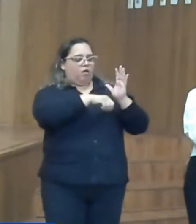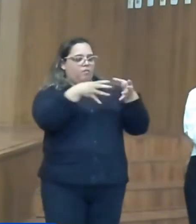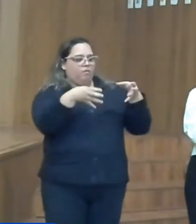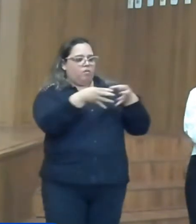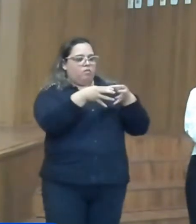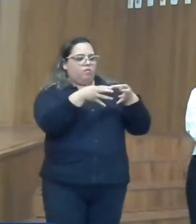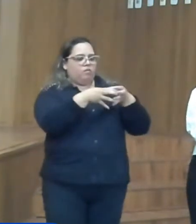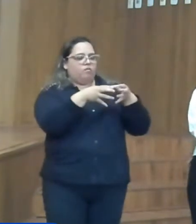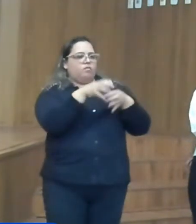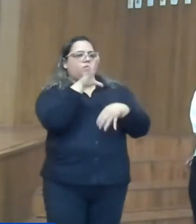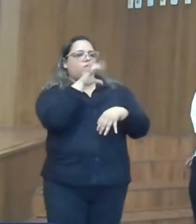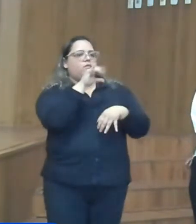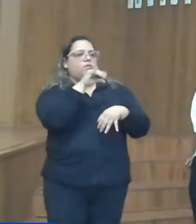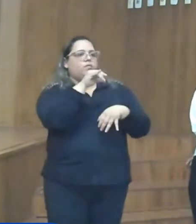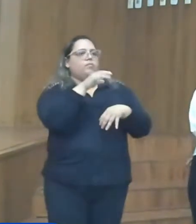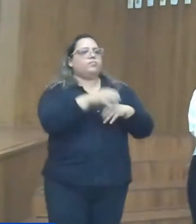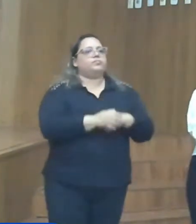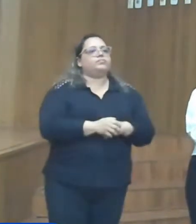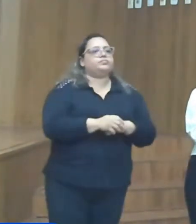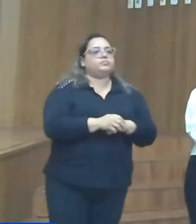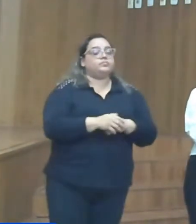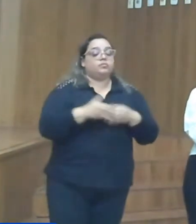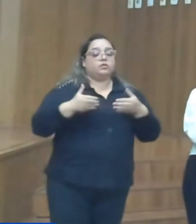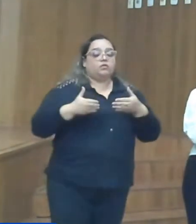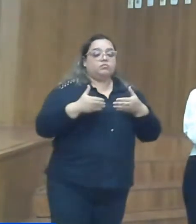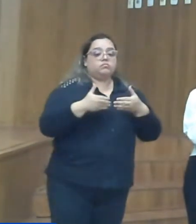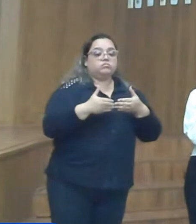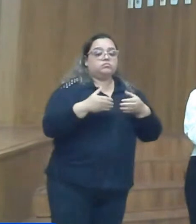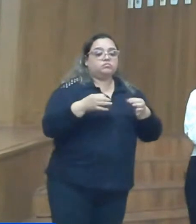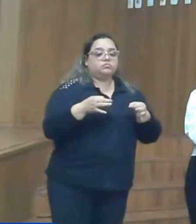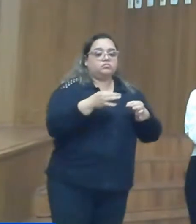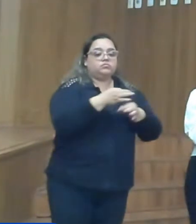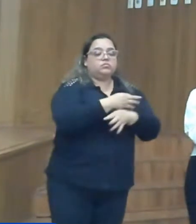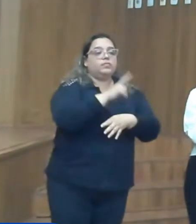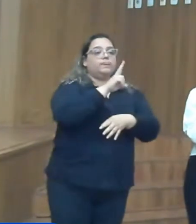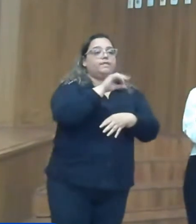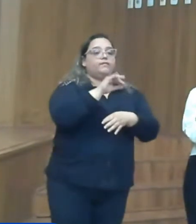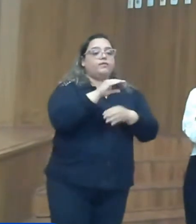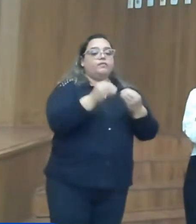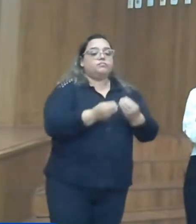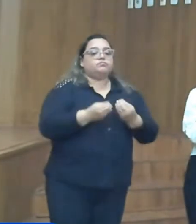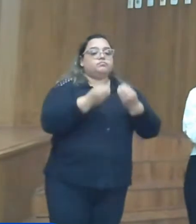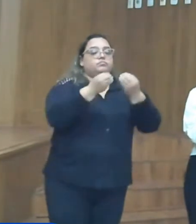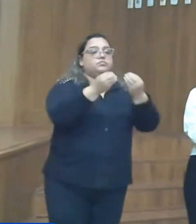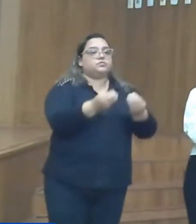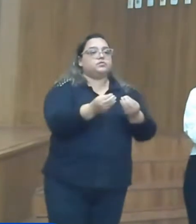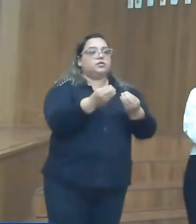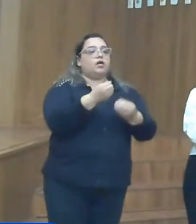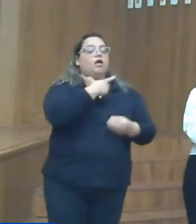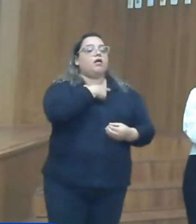científico. O seu encerramento inclui a premiação da OCZM,